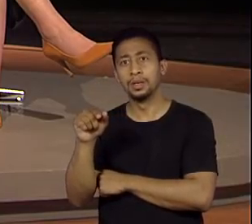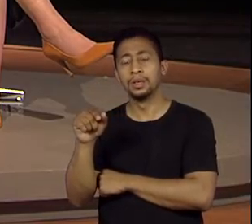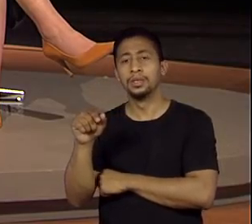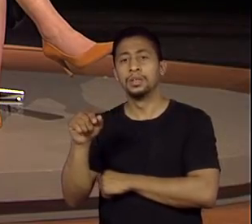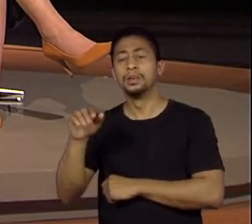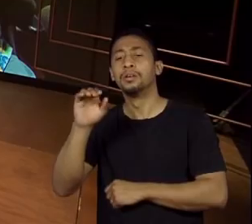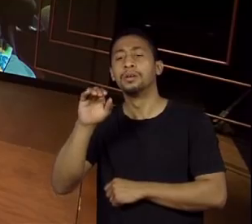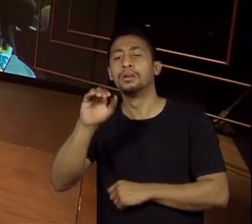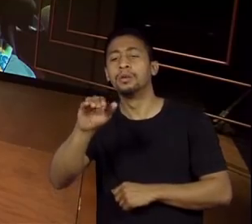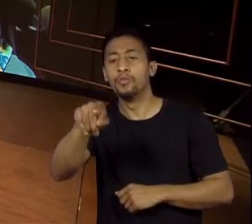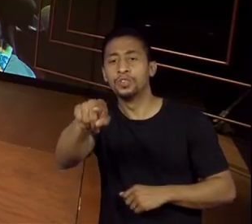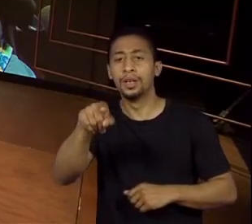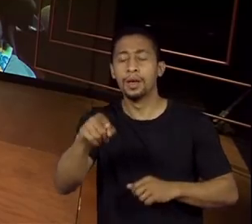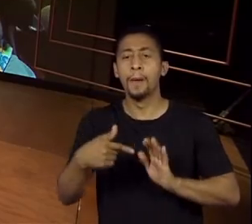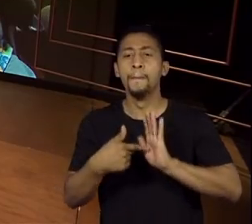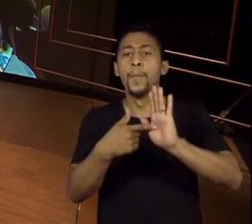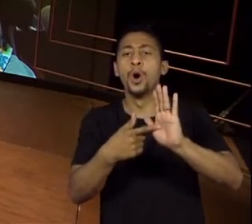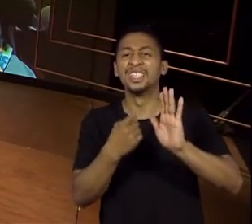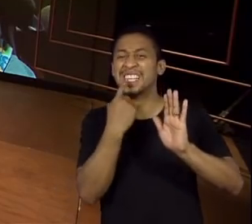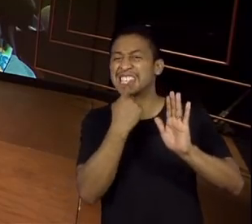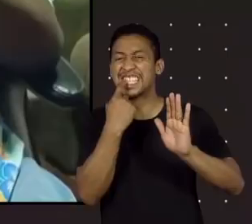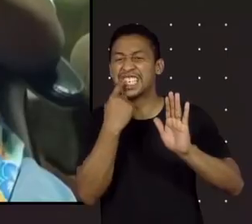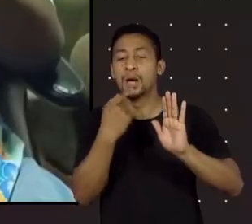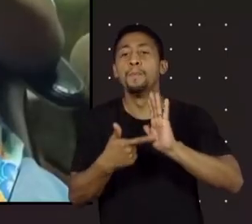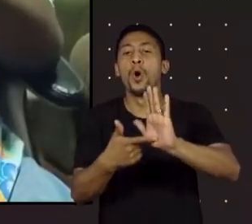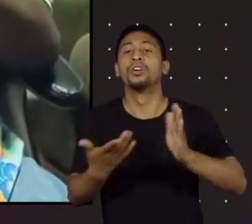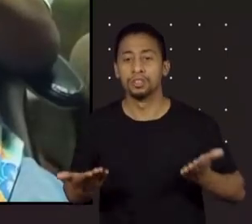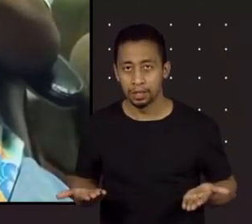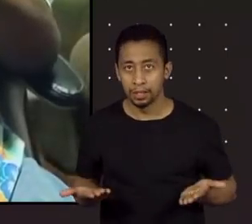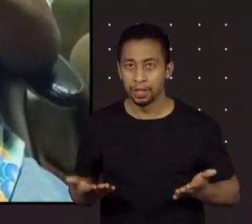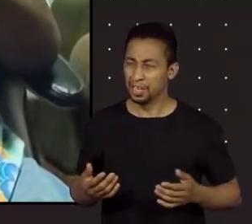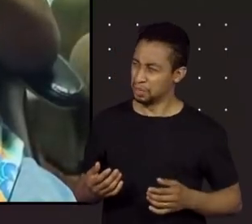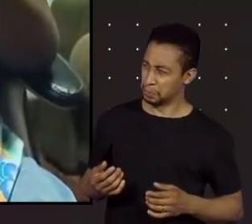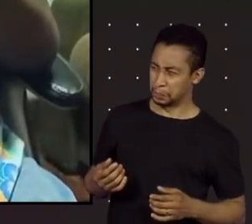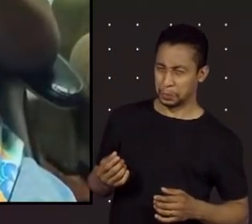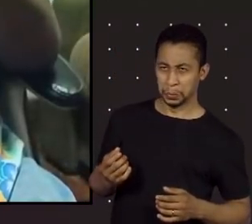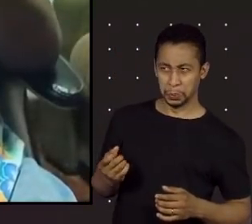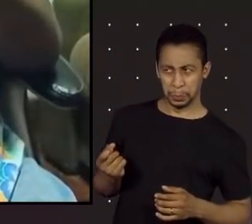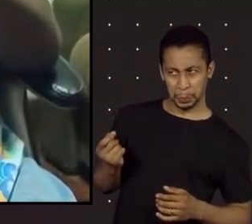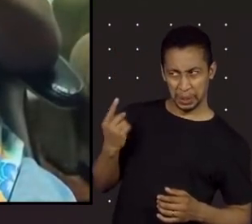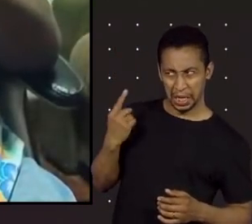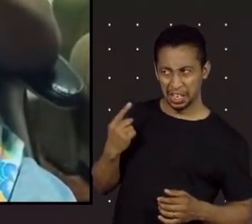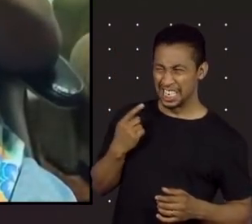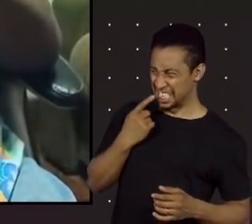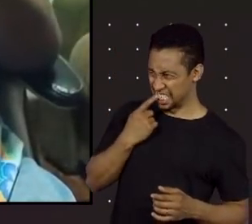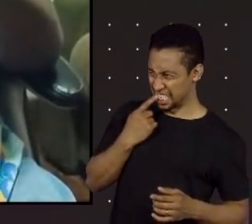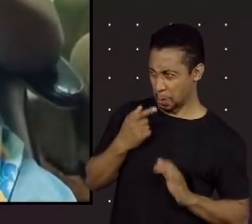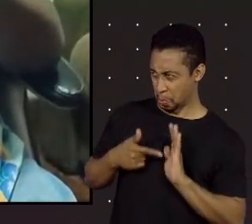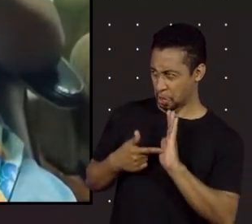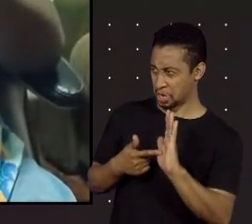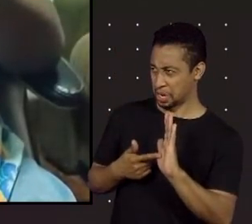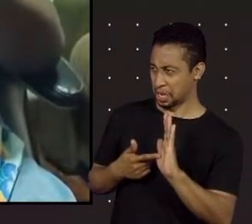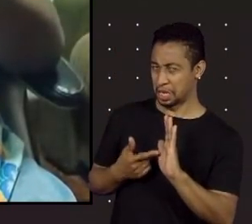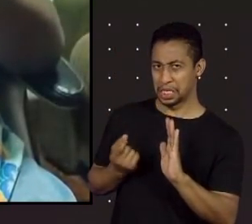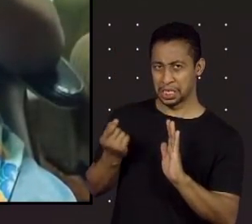dentes. Eu achei estranho. Estranho? Que é isso? Aí, ó.